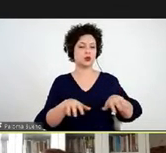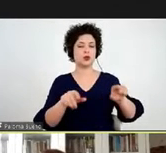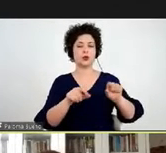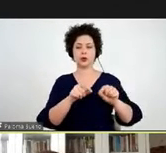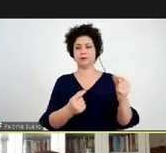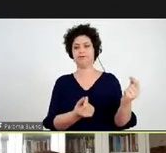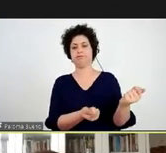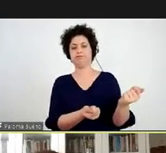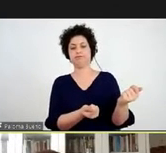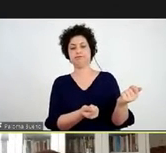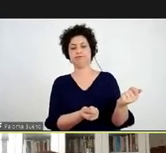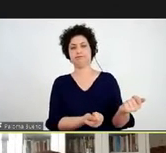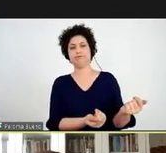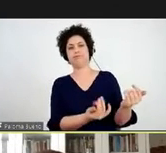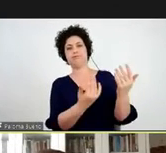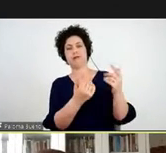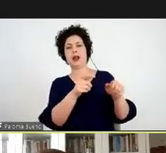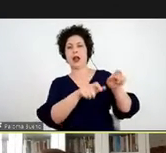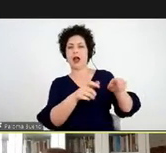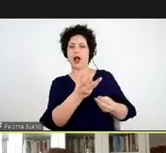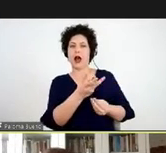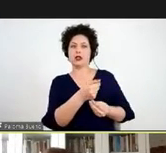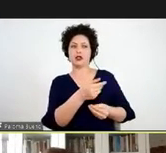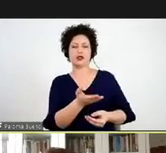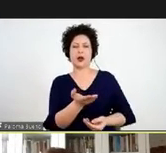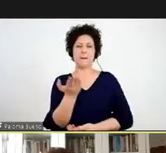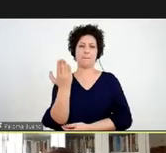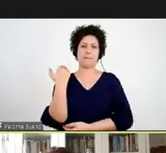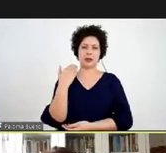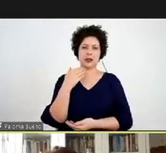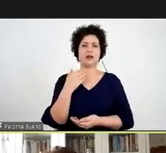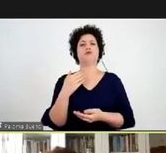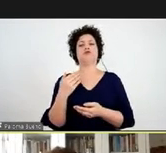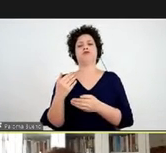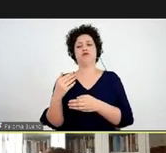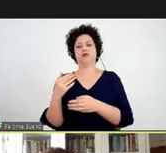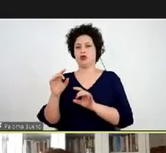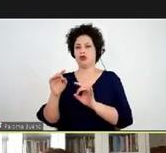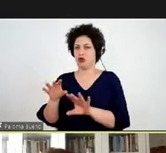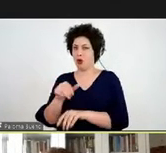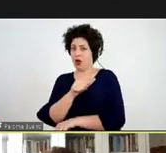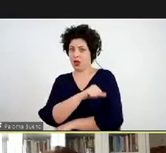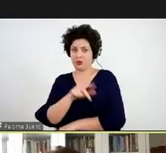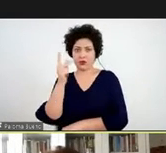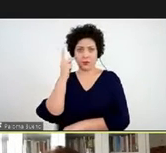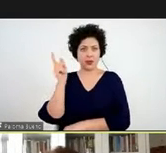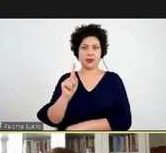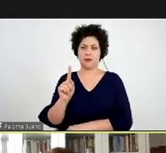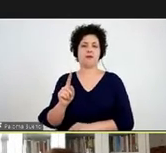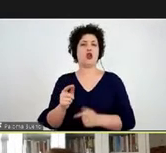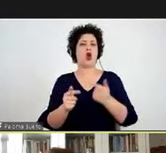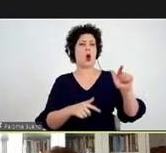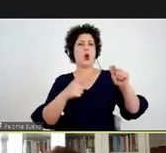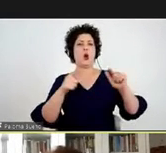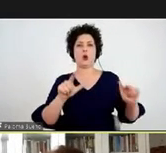trazer artistas que estavam restritos ao eixo de Rio e São Paulo. Segundo foi o Rubens